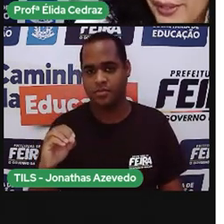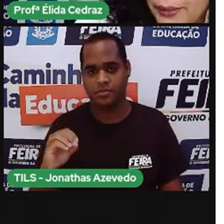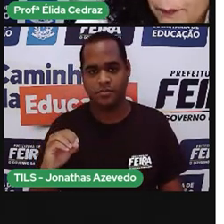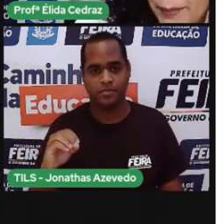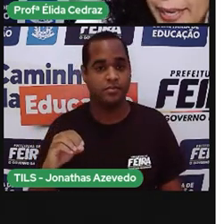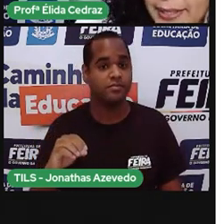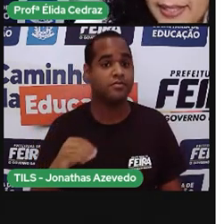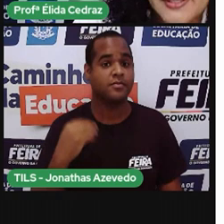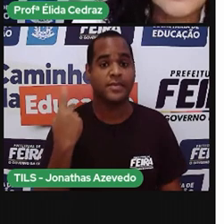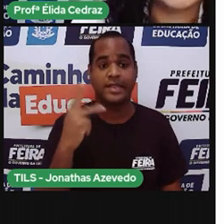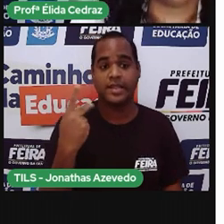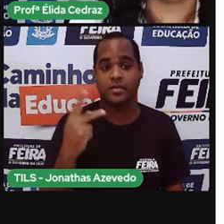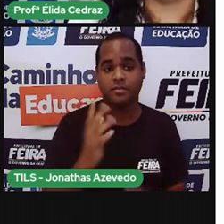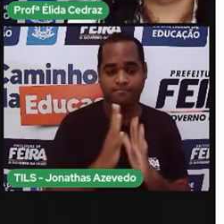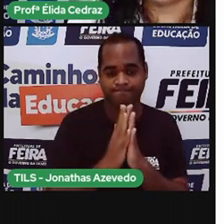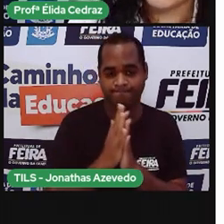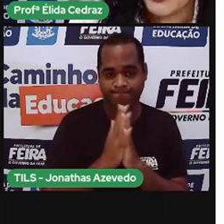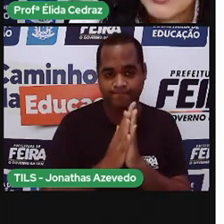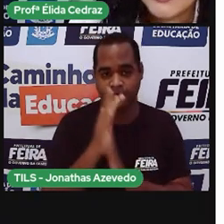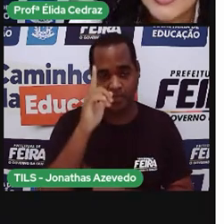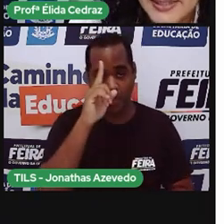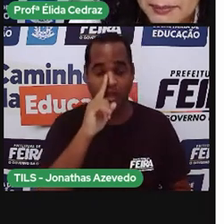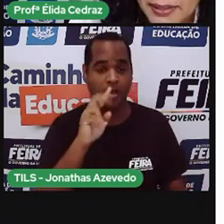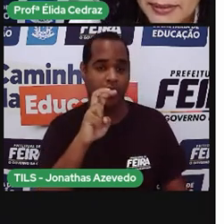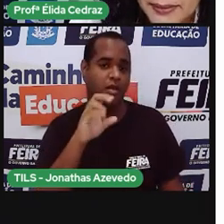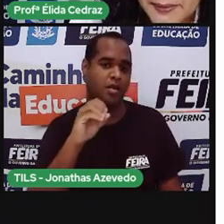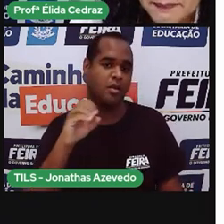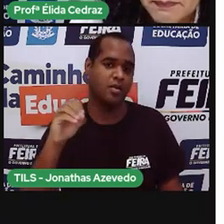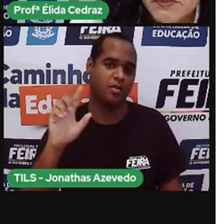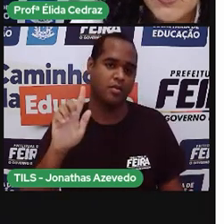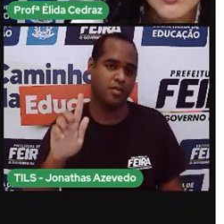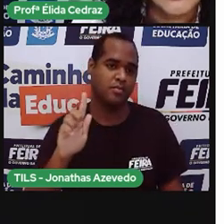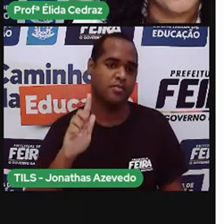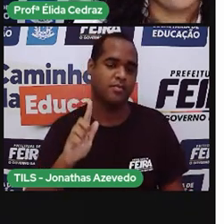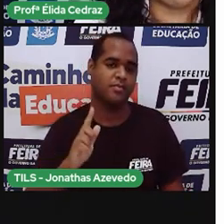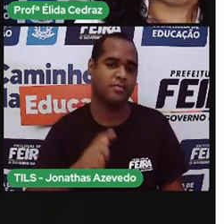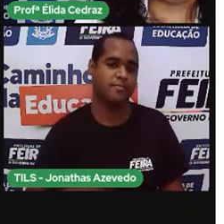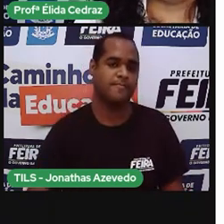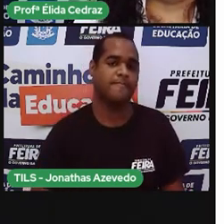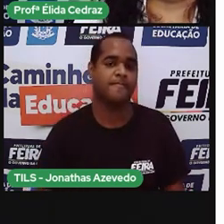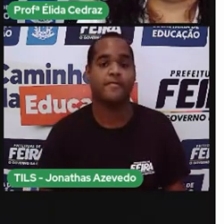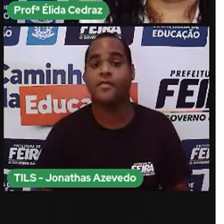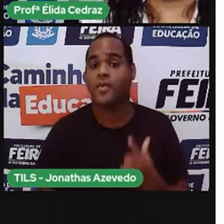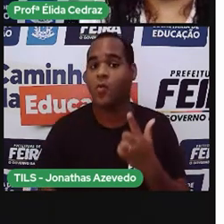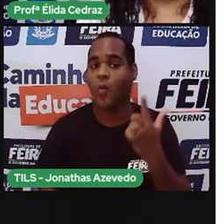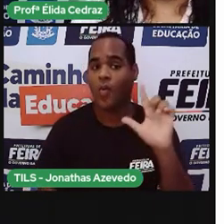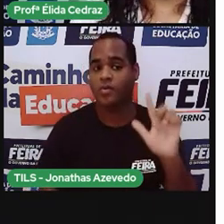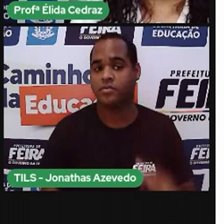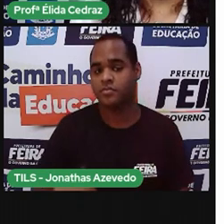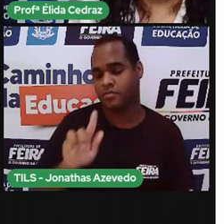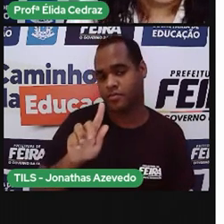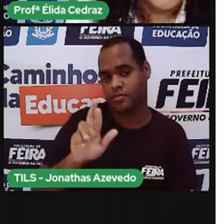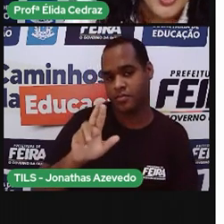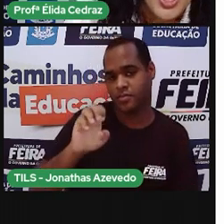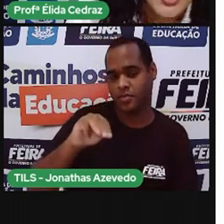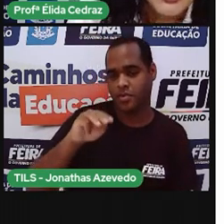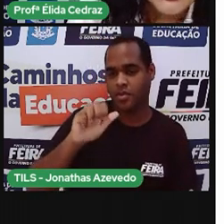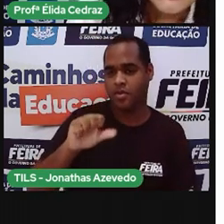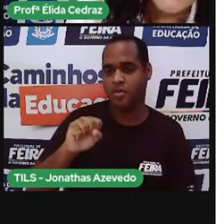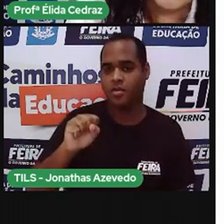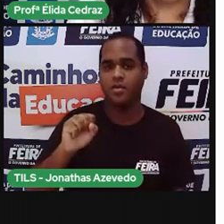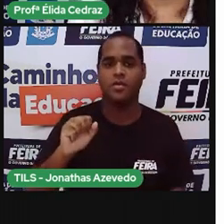O flocão pesa 500 gramas. O grama é